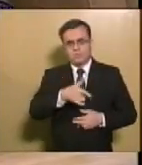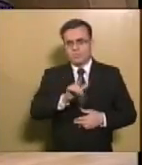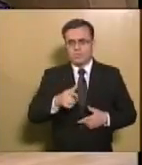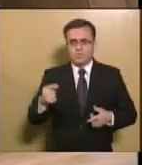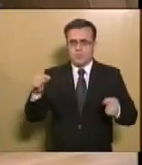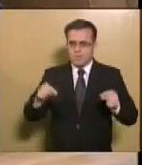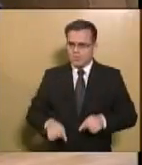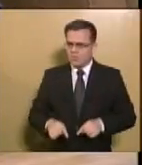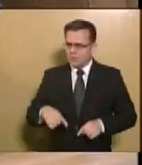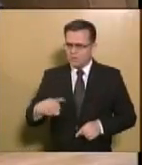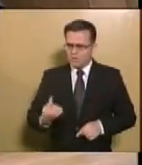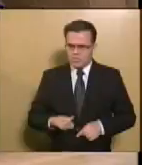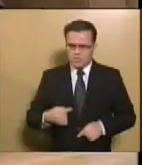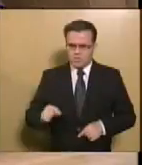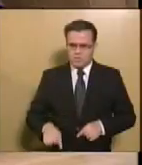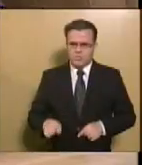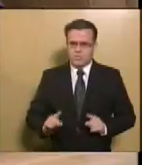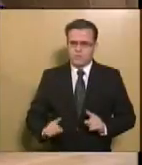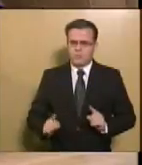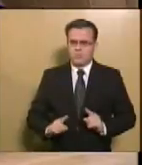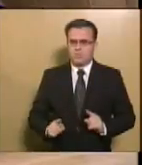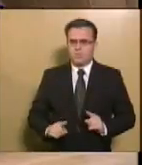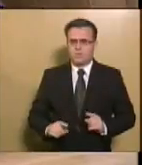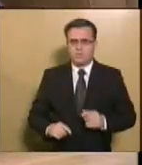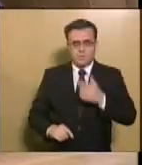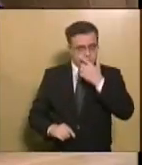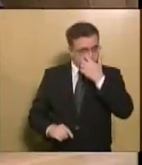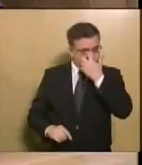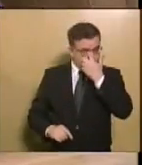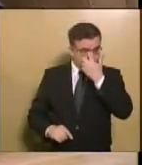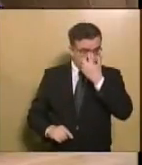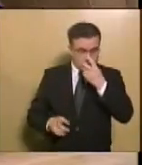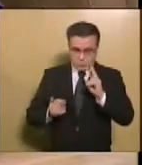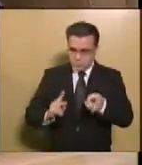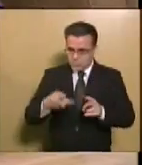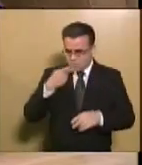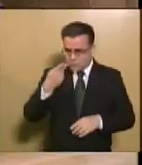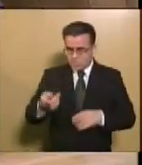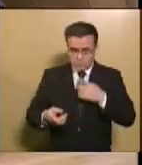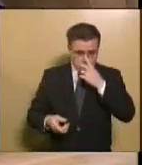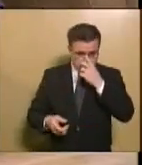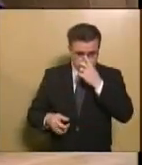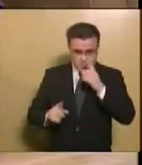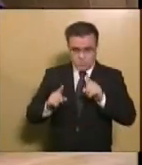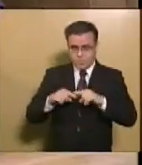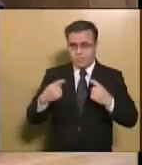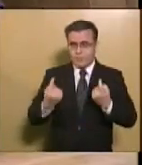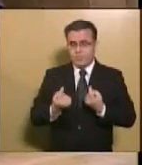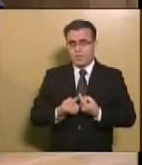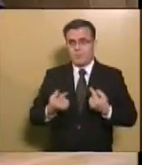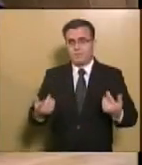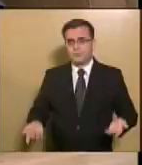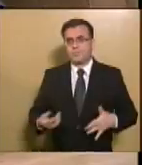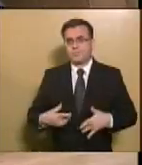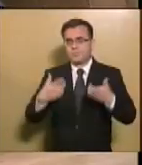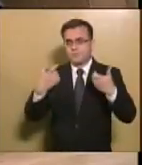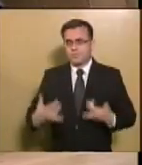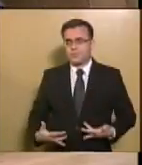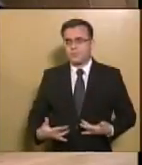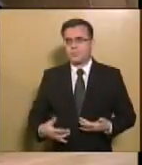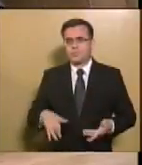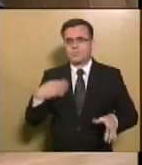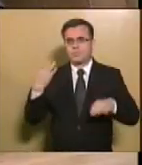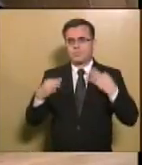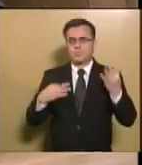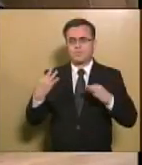os nossos não. Nós tivemos uma audiência pública. Pode continuar, deputado. Uma audiência pública que tratou aqui sobre a questão do turismo